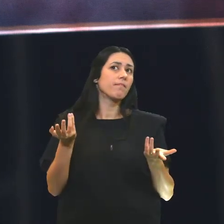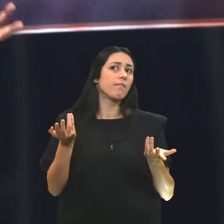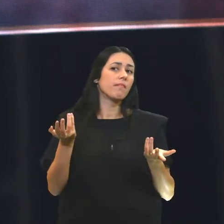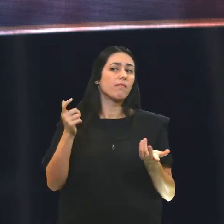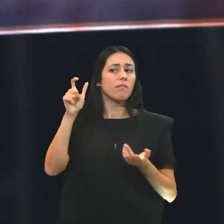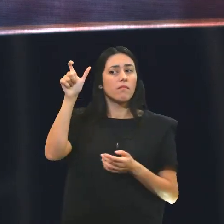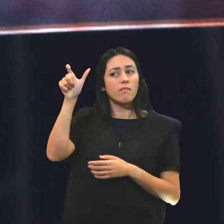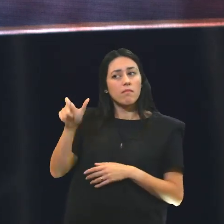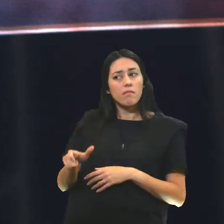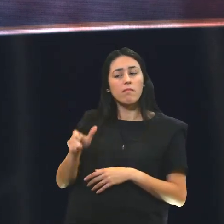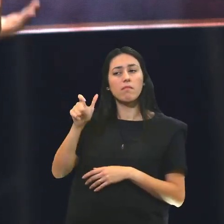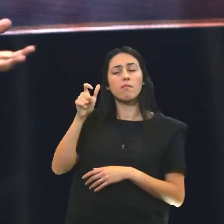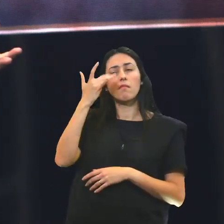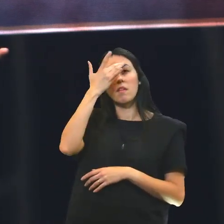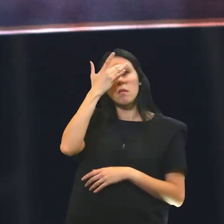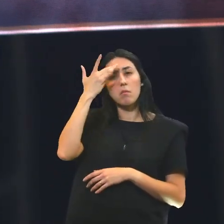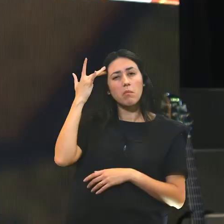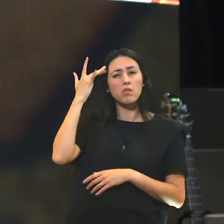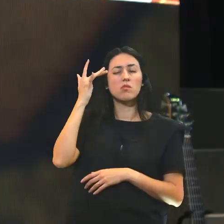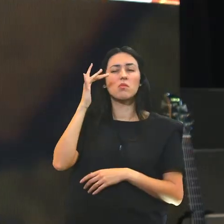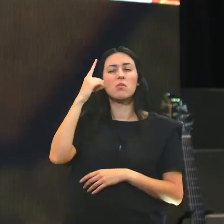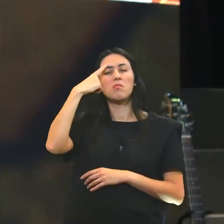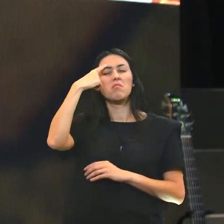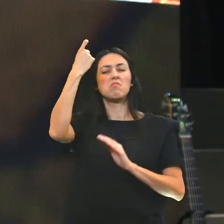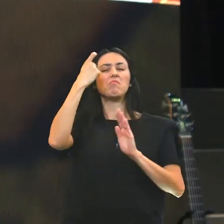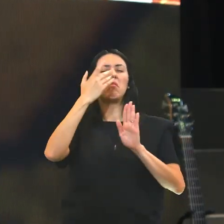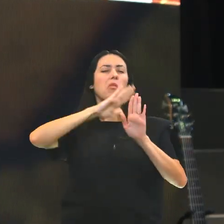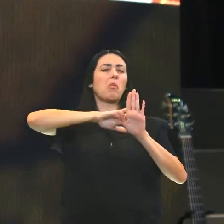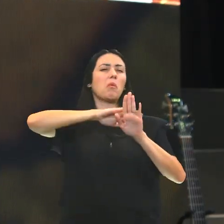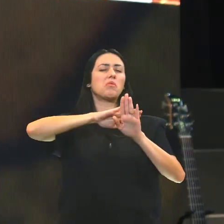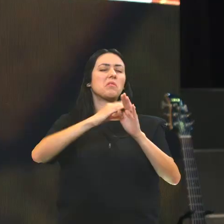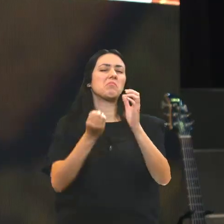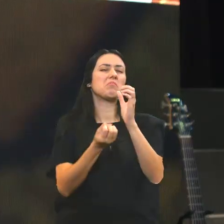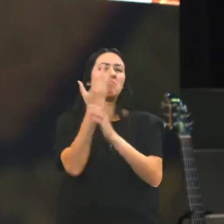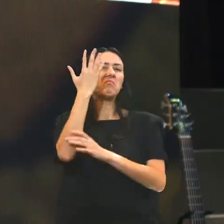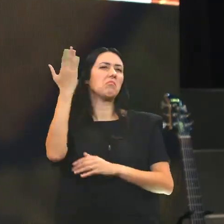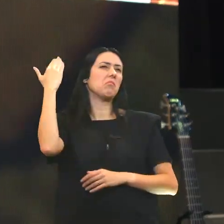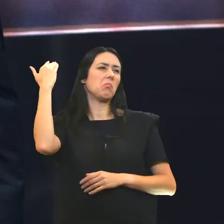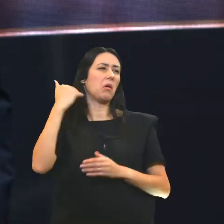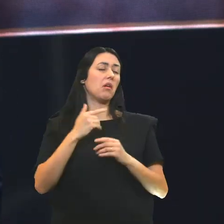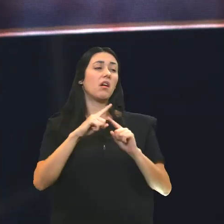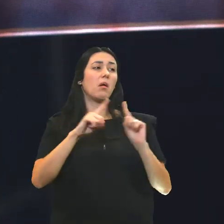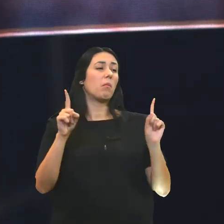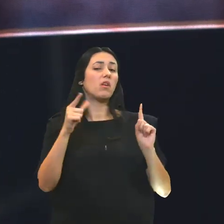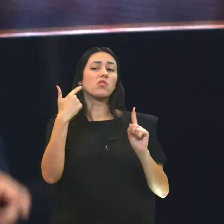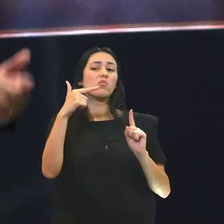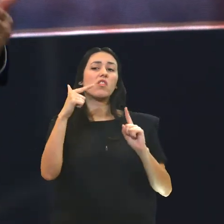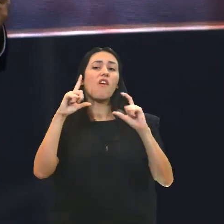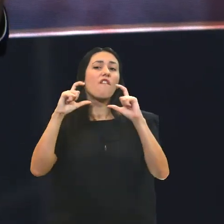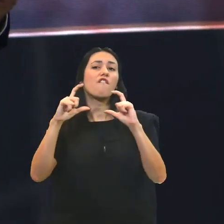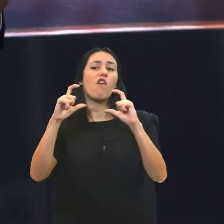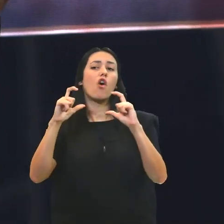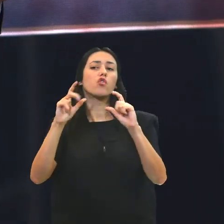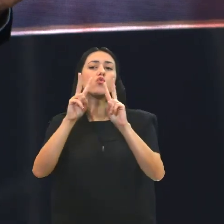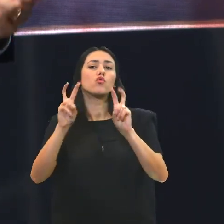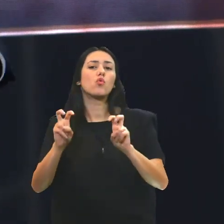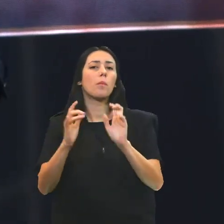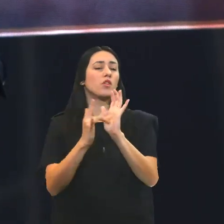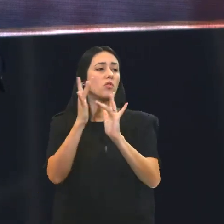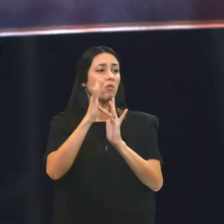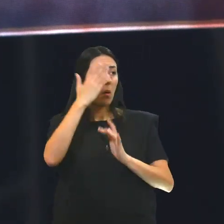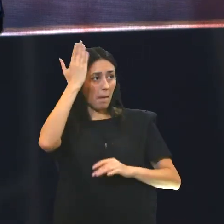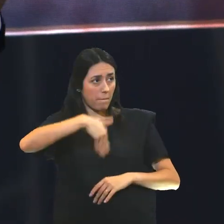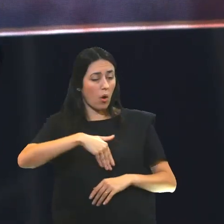de uma ideia, uma ideologia que resolveram inventar naquele tempo. Você tem alguma foto a respeito de Jesus? Você sabe provar que ele está